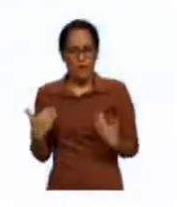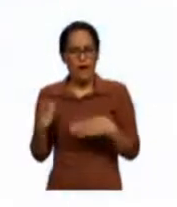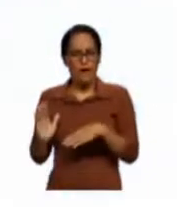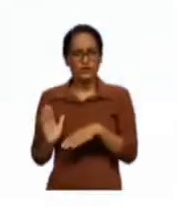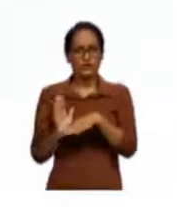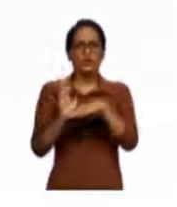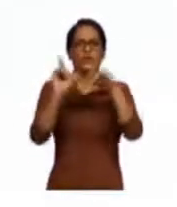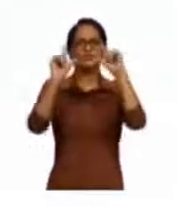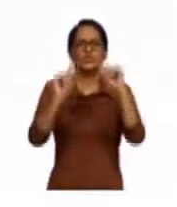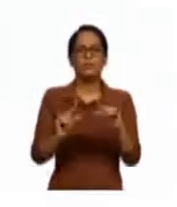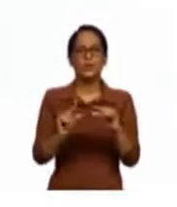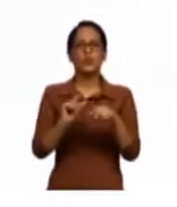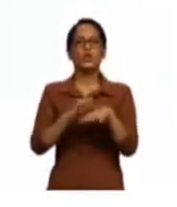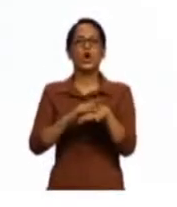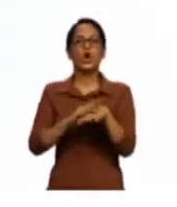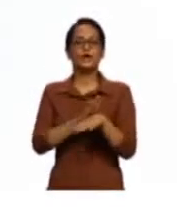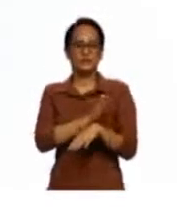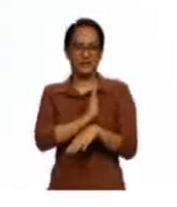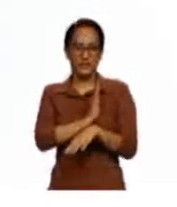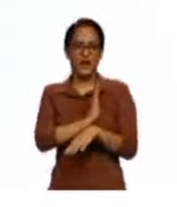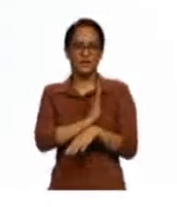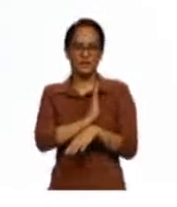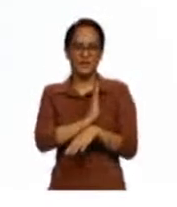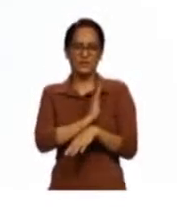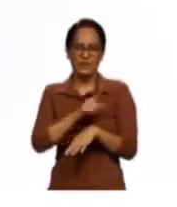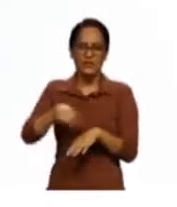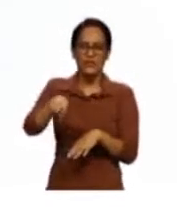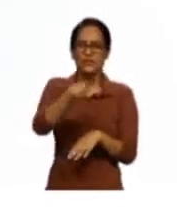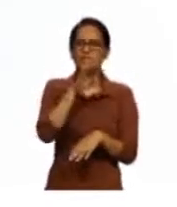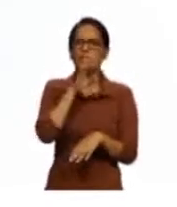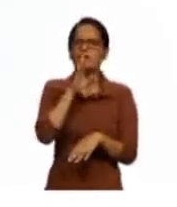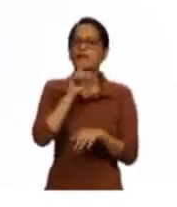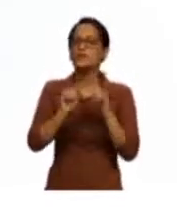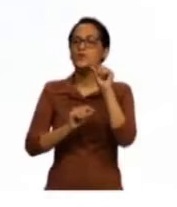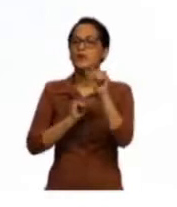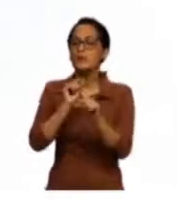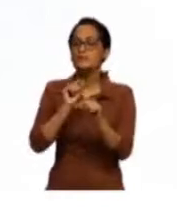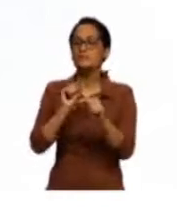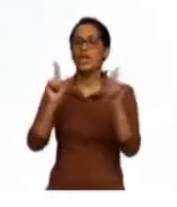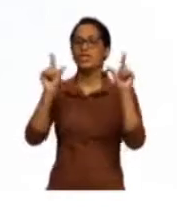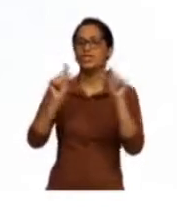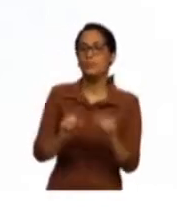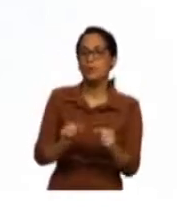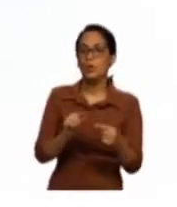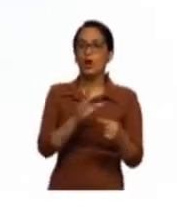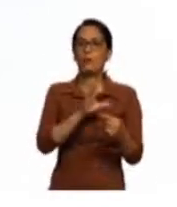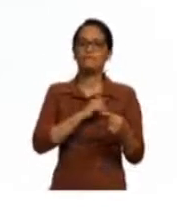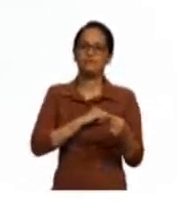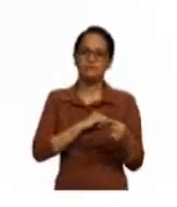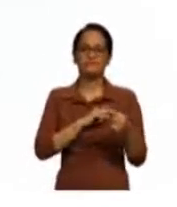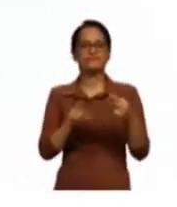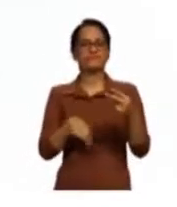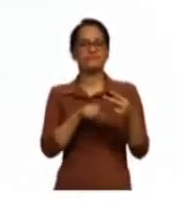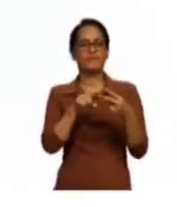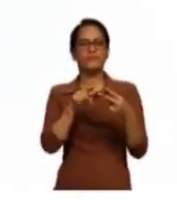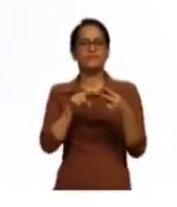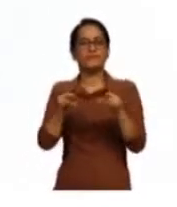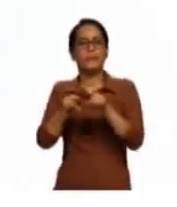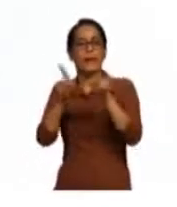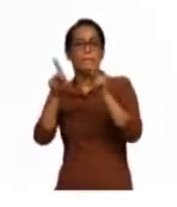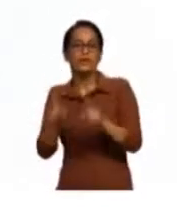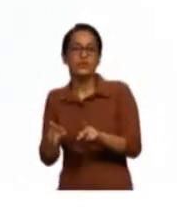bem conhecidos, aumentando, por exemplo, a tolerância a infartos em comparação com indivíduos